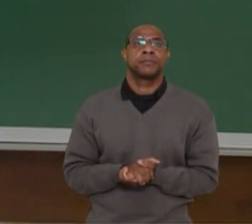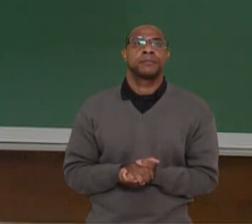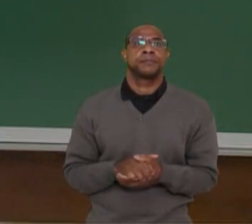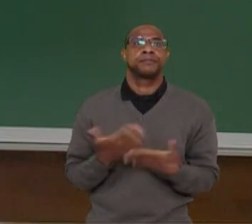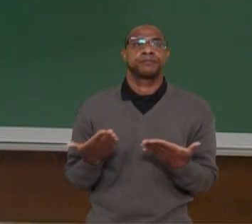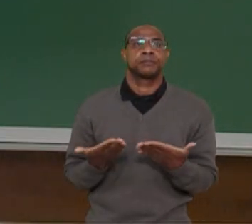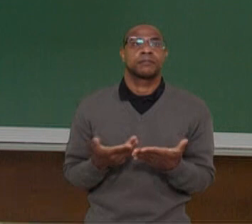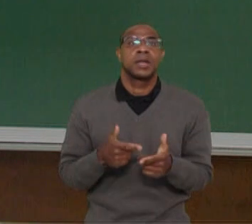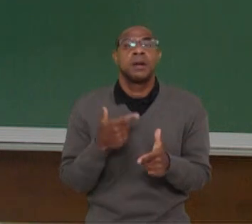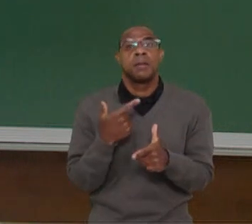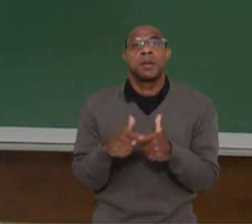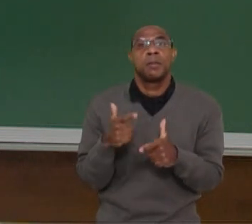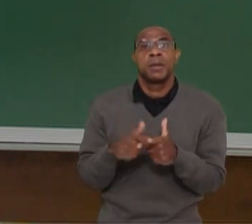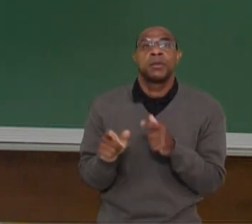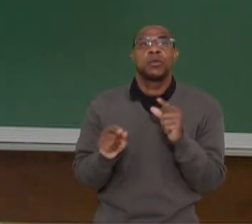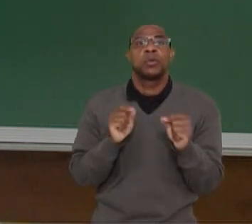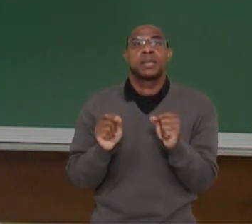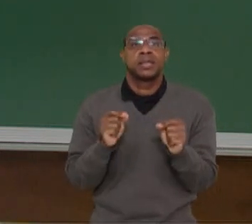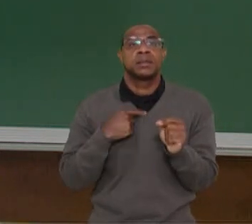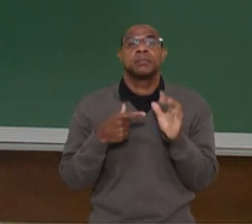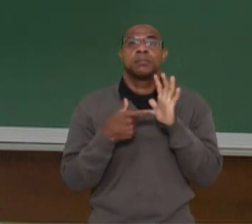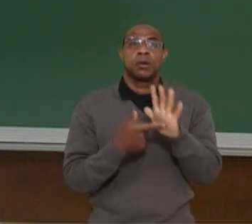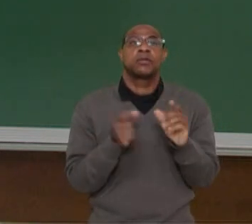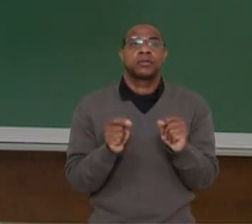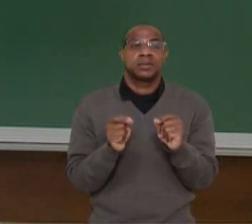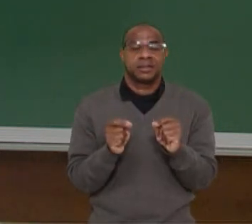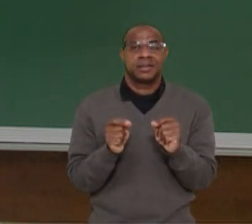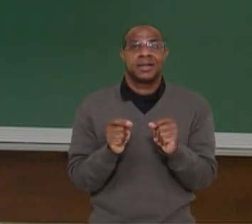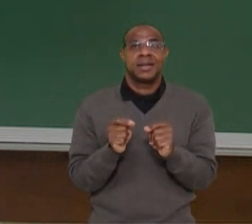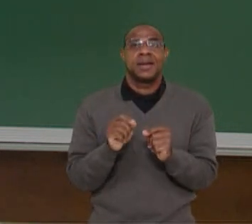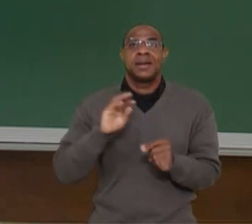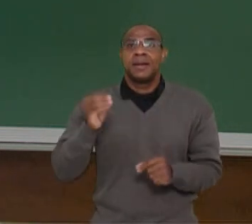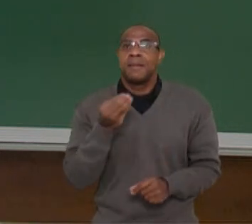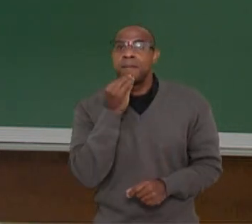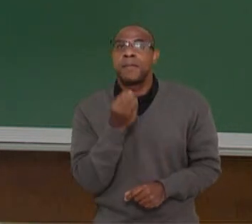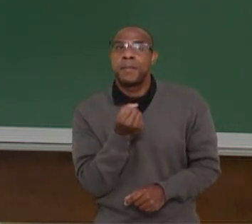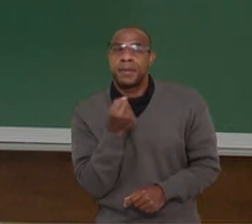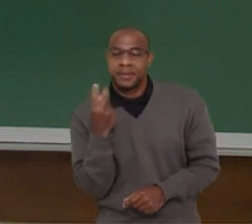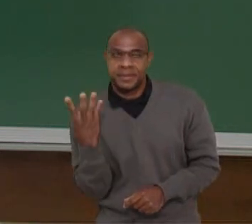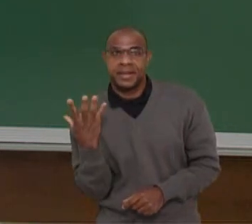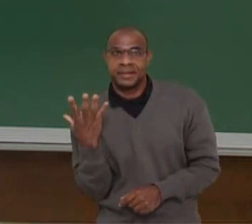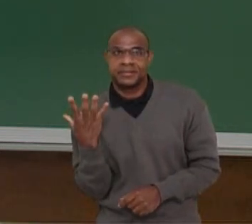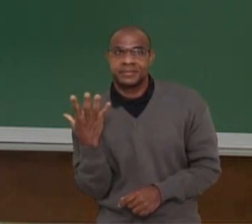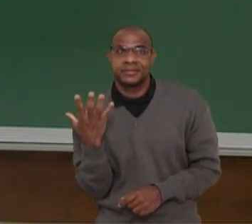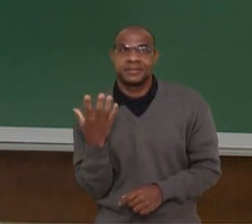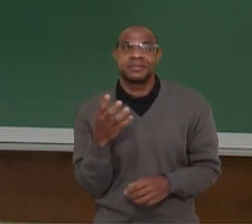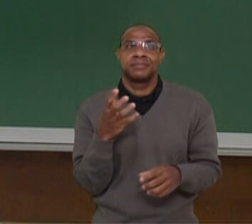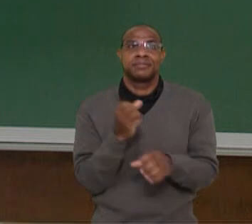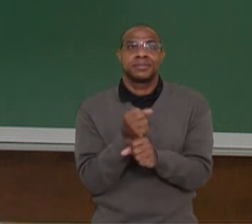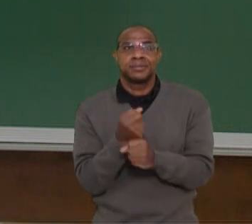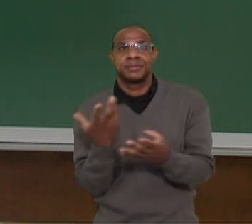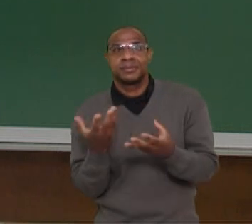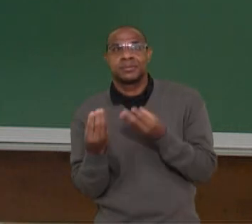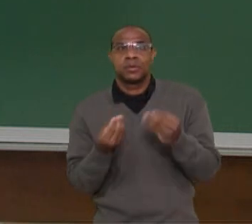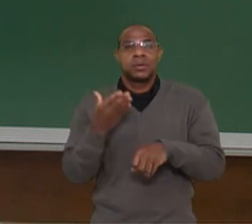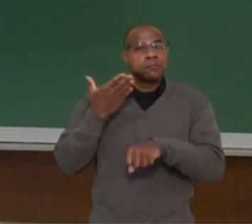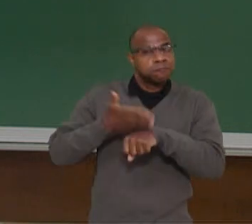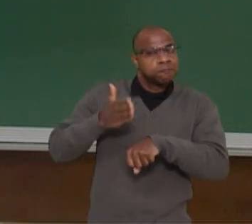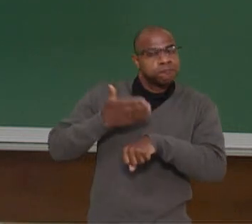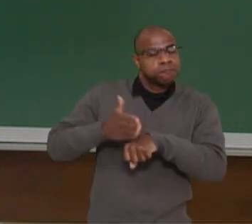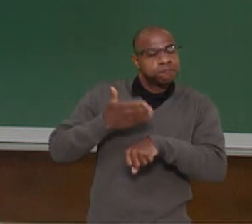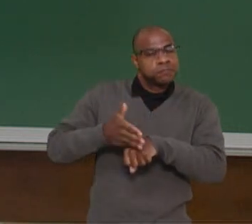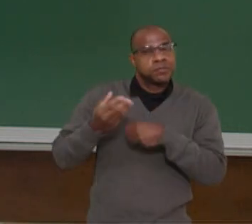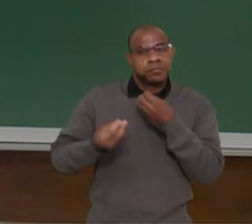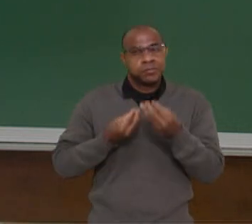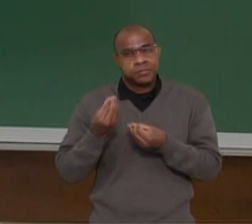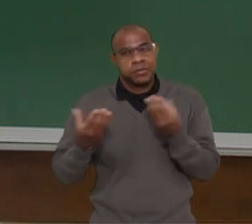Situações problema envolvendo contagem e probabilidade. Certo? Bem tranquilo, nós temos vários exercícios hoje para dar uma treinada em contagem